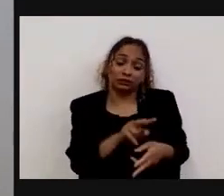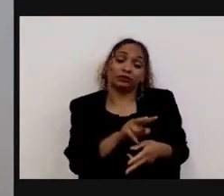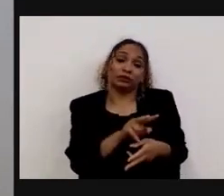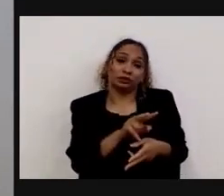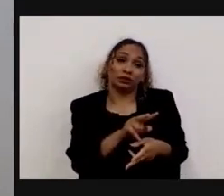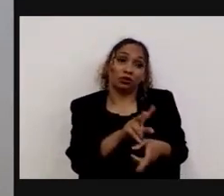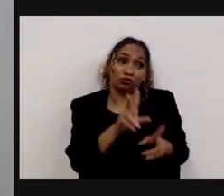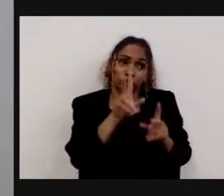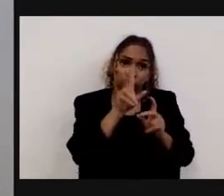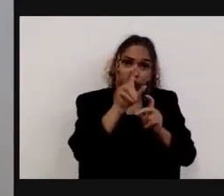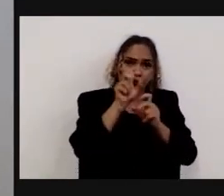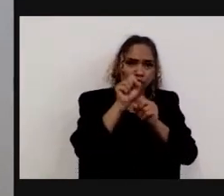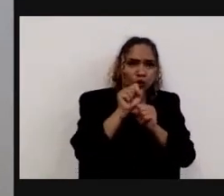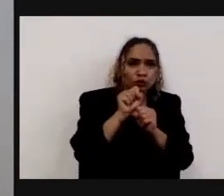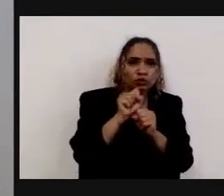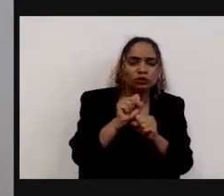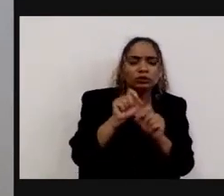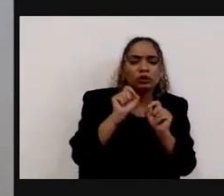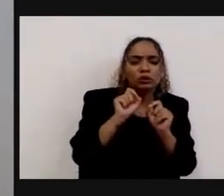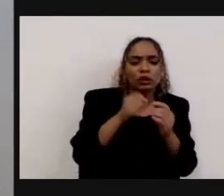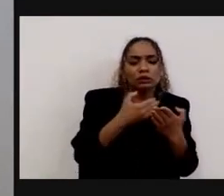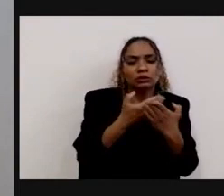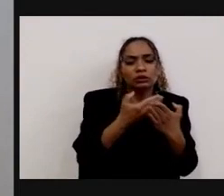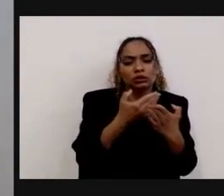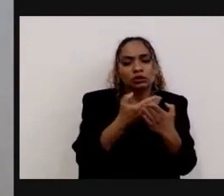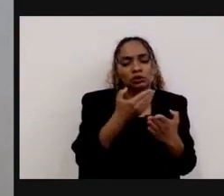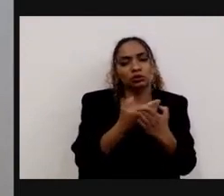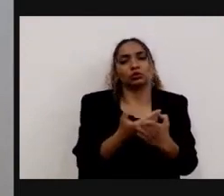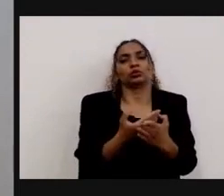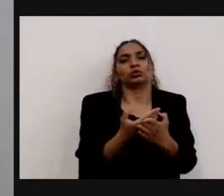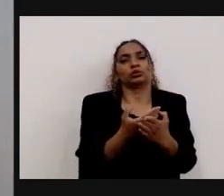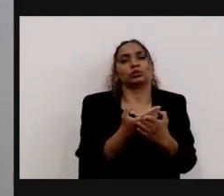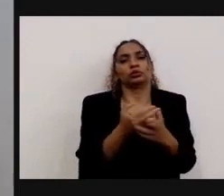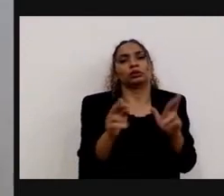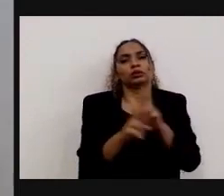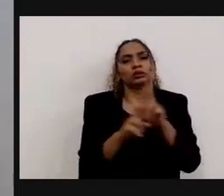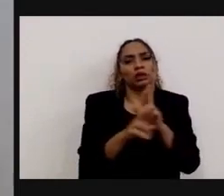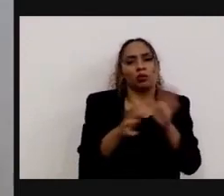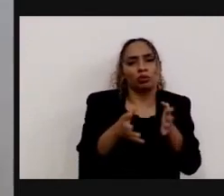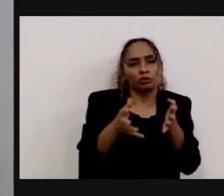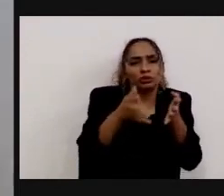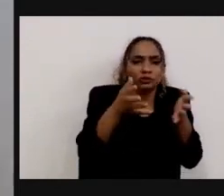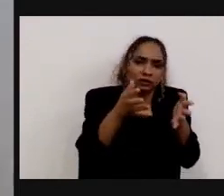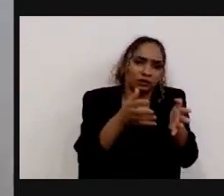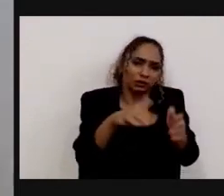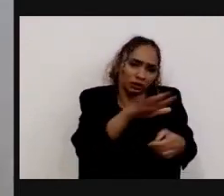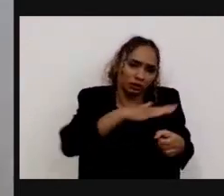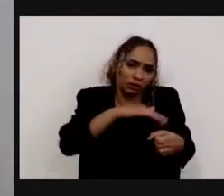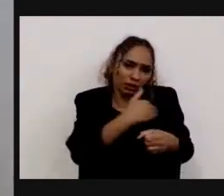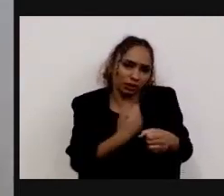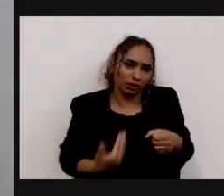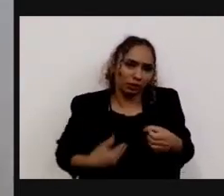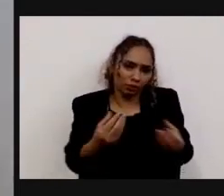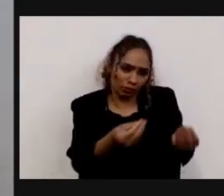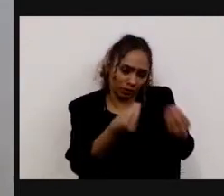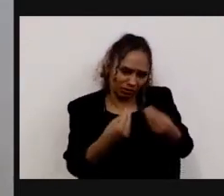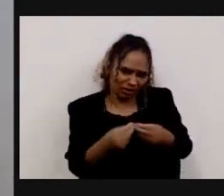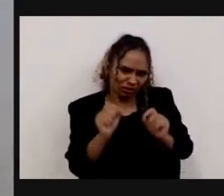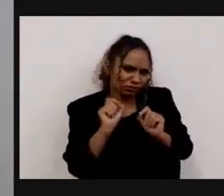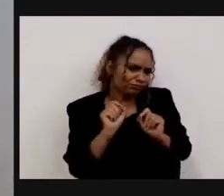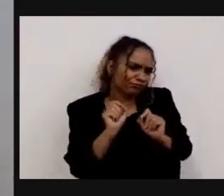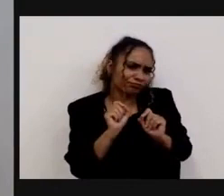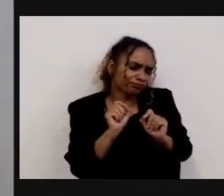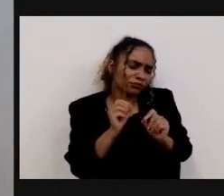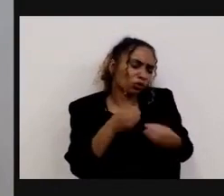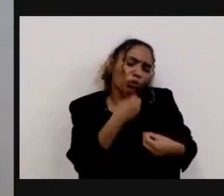extrínseco muito forte e o que que os estudos sobre motivação engajamento no setor público trazem que a gente